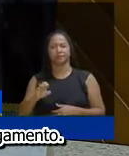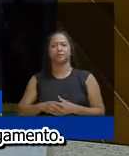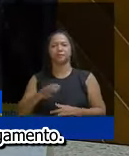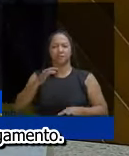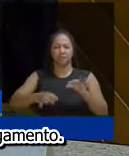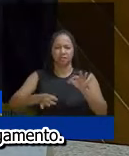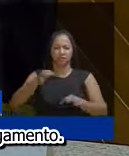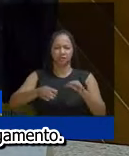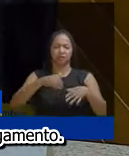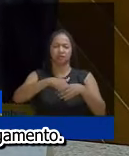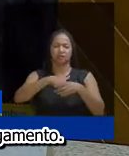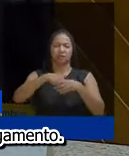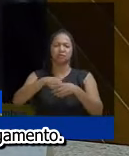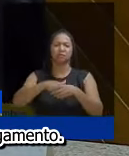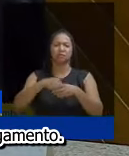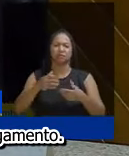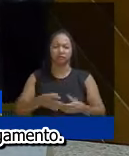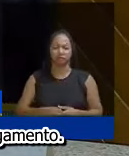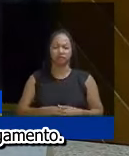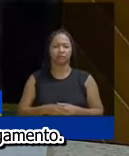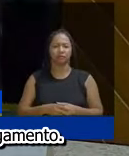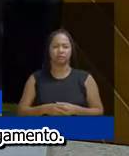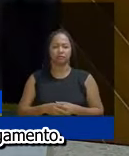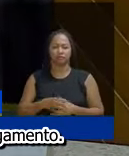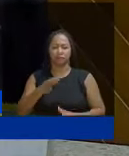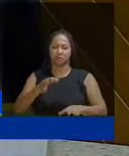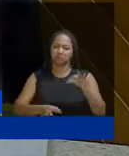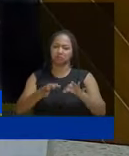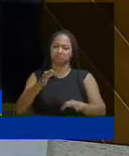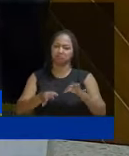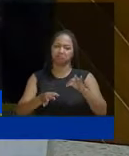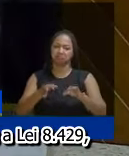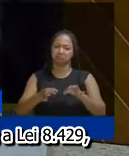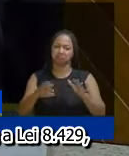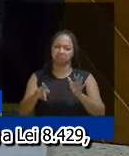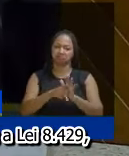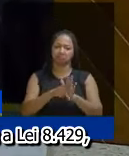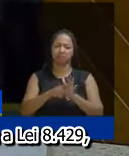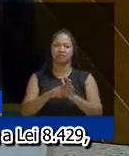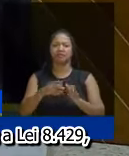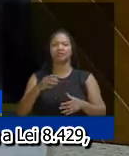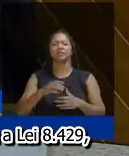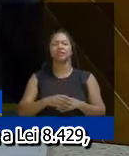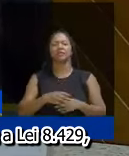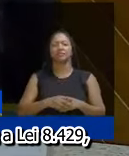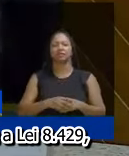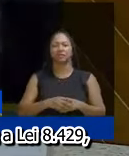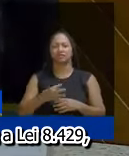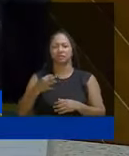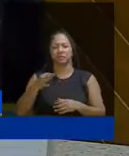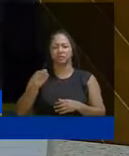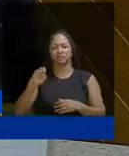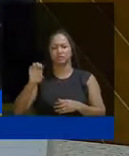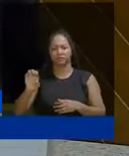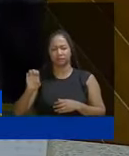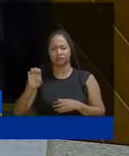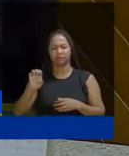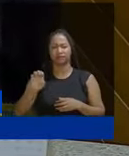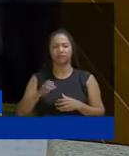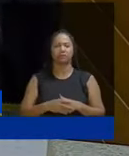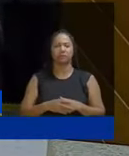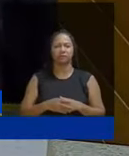na Justiça Eleitoral das repercussões desse tipo de julgamento. O TSE, a partir da edição da Lei